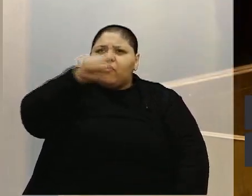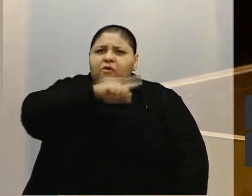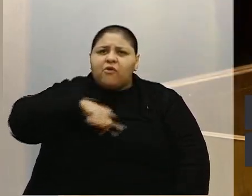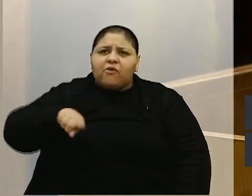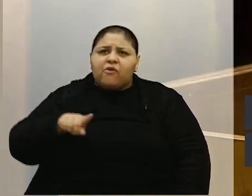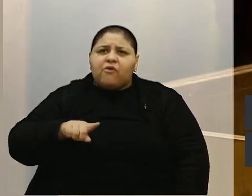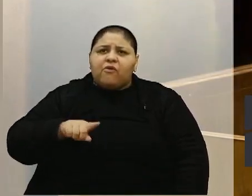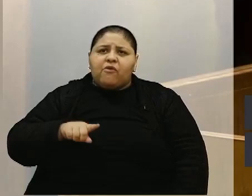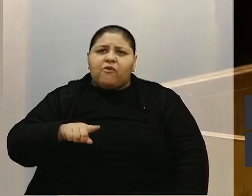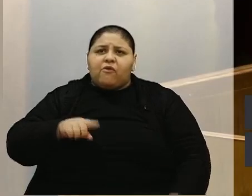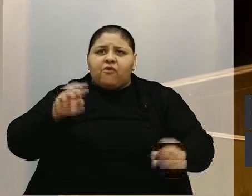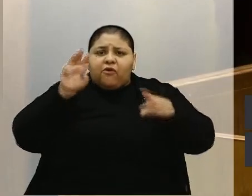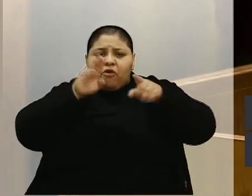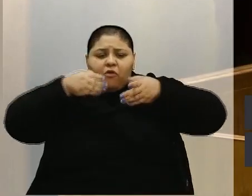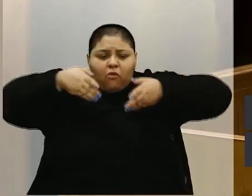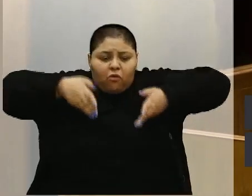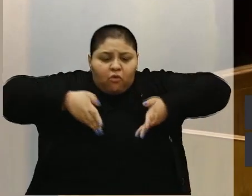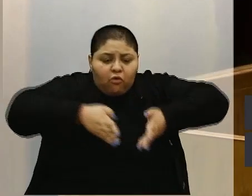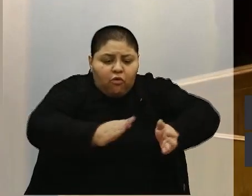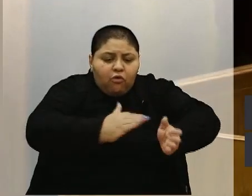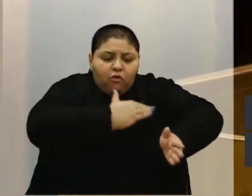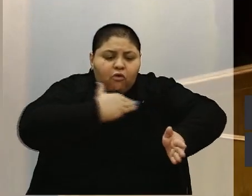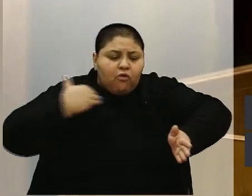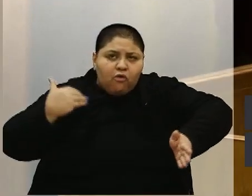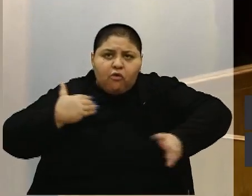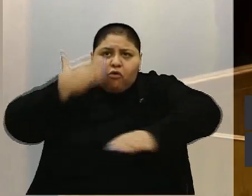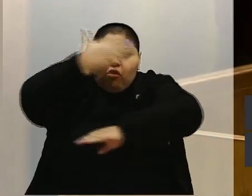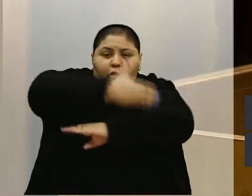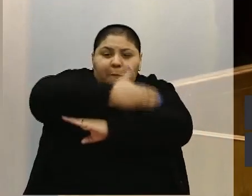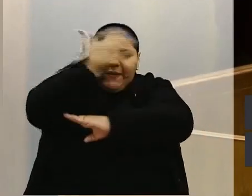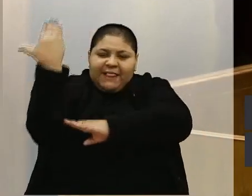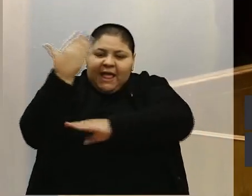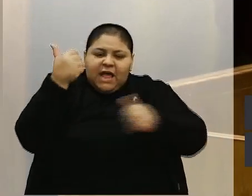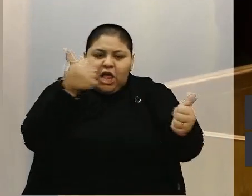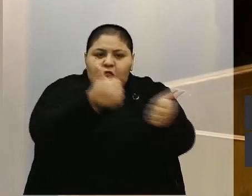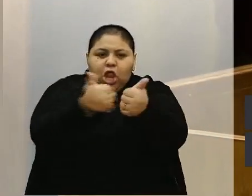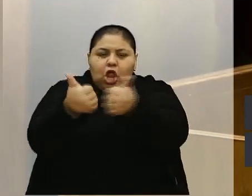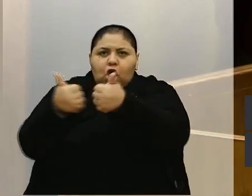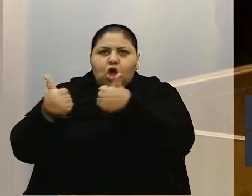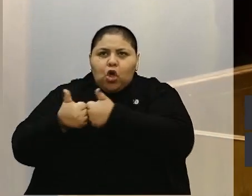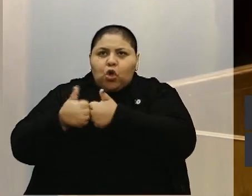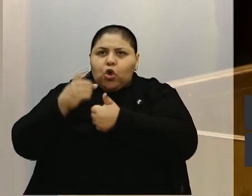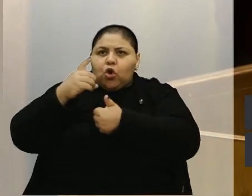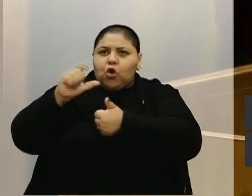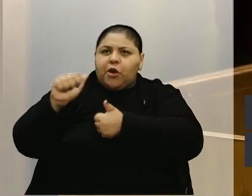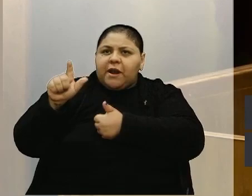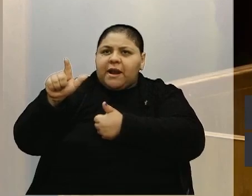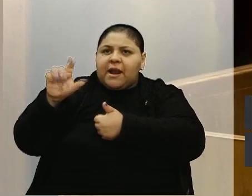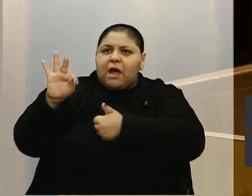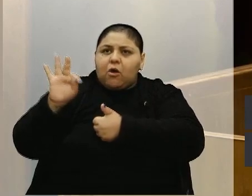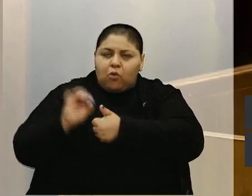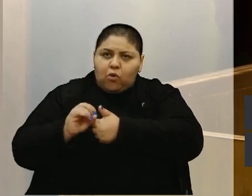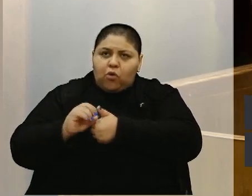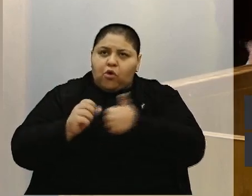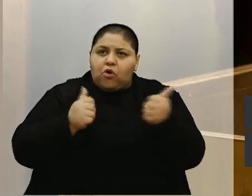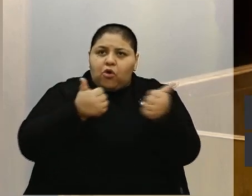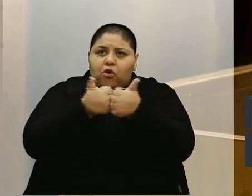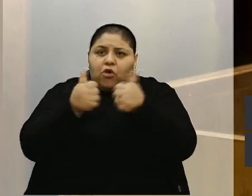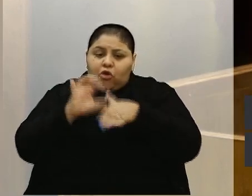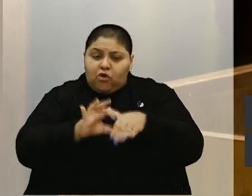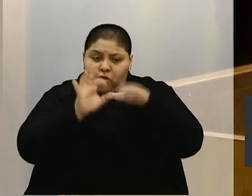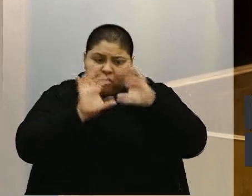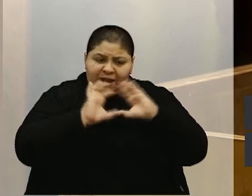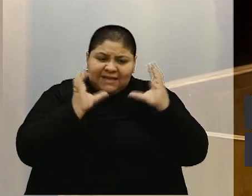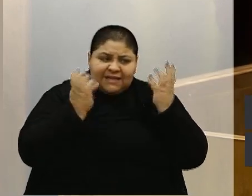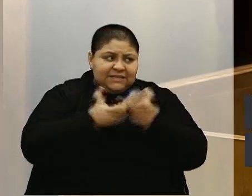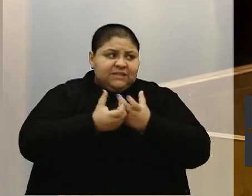caixão de defunto lá no pedágio, lá debaixo, junto com o Dalto da Rosa Maciel, junto com as lideranças